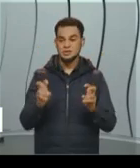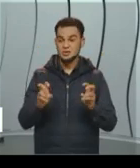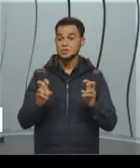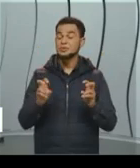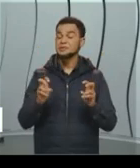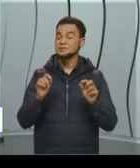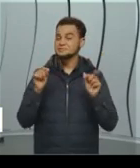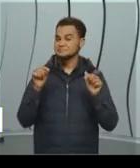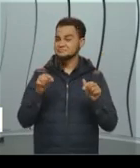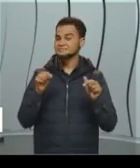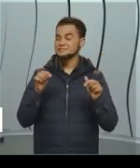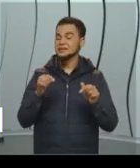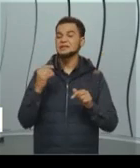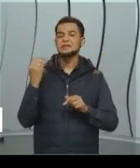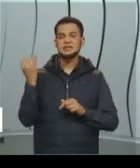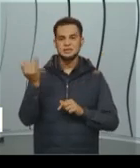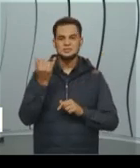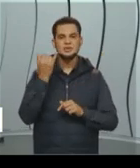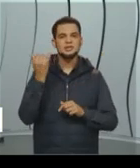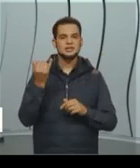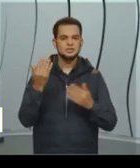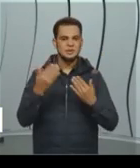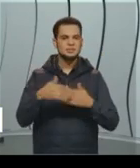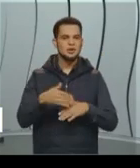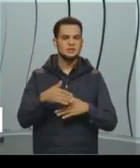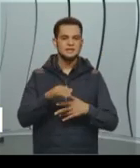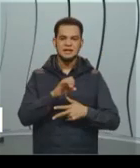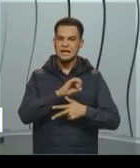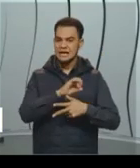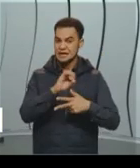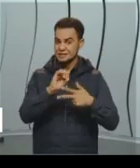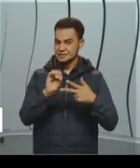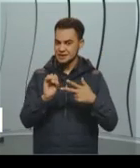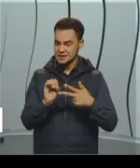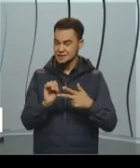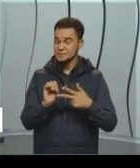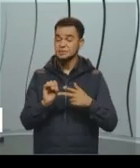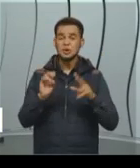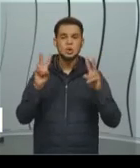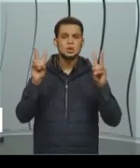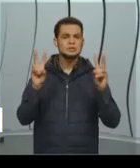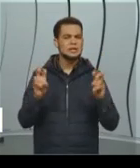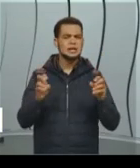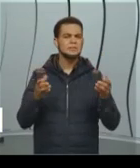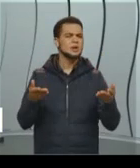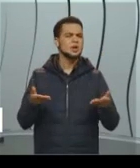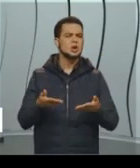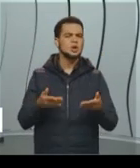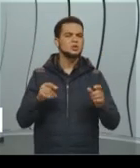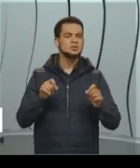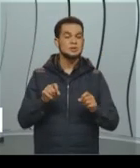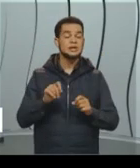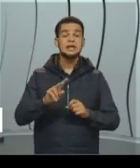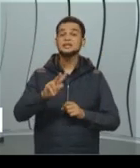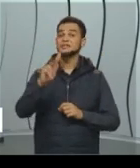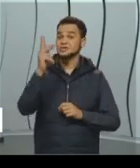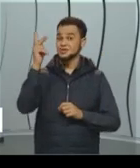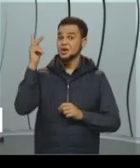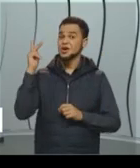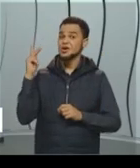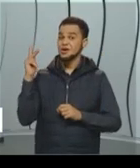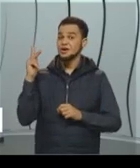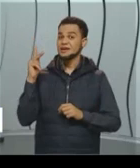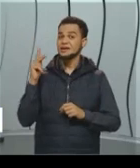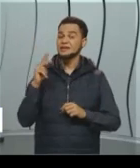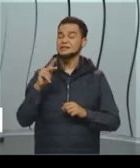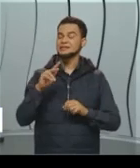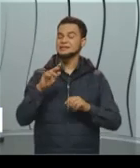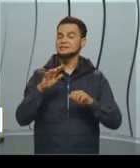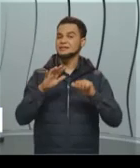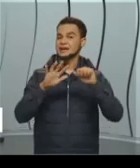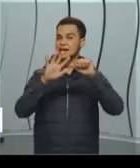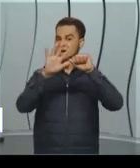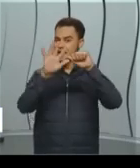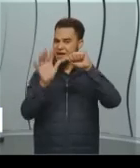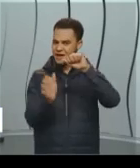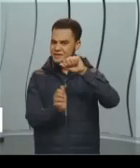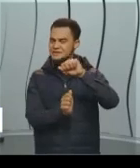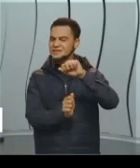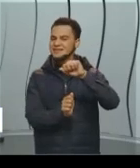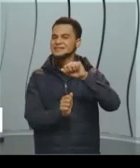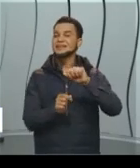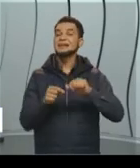tema muito importante para as provas do Enem. O tema da nossa aula de hoje é a História da África. E esse tema ele é